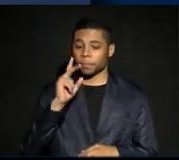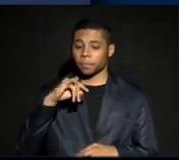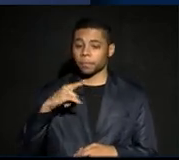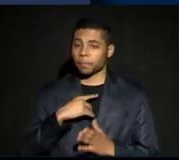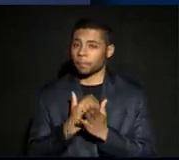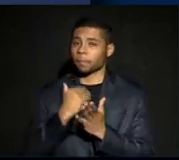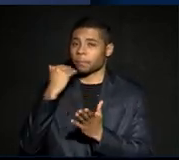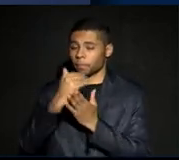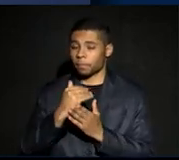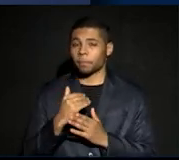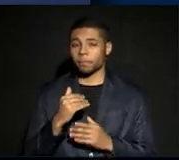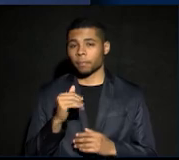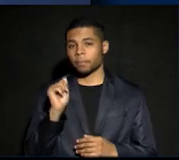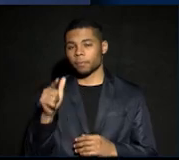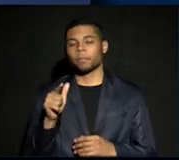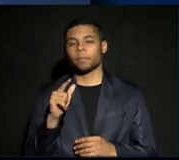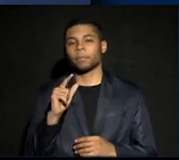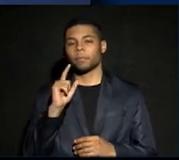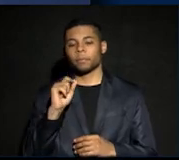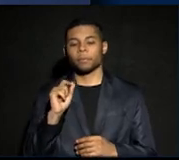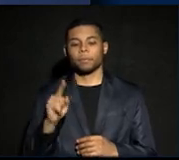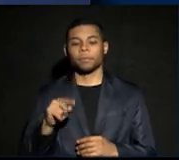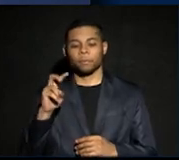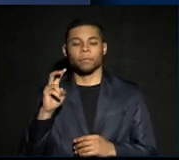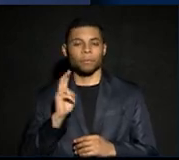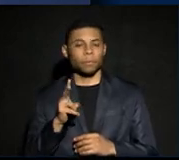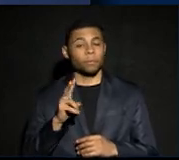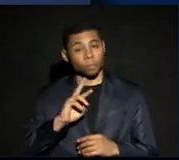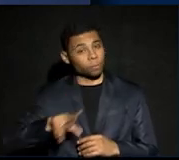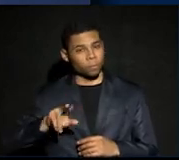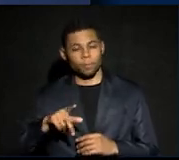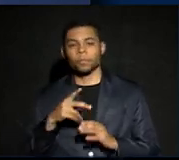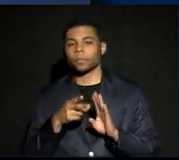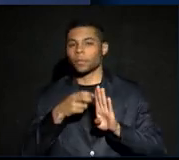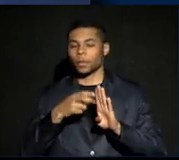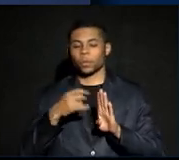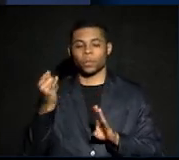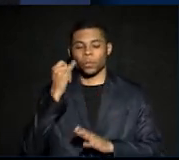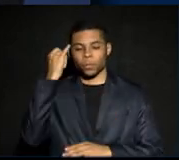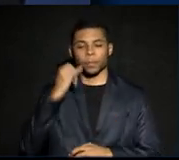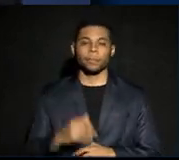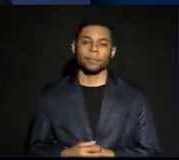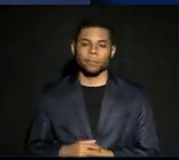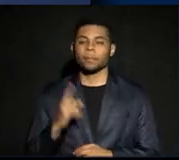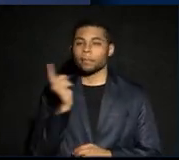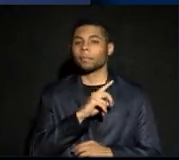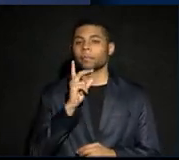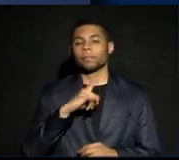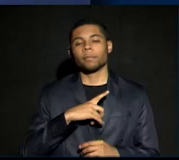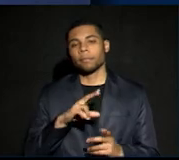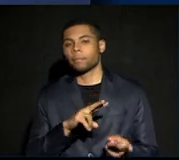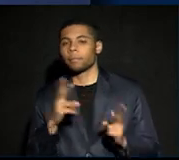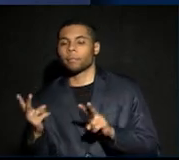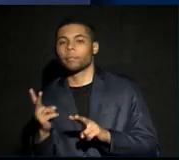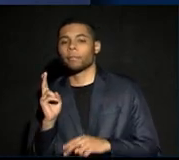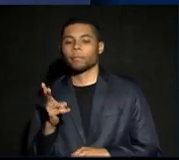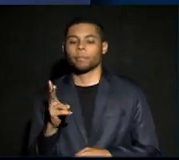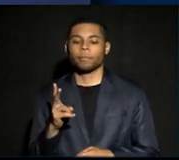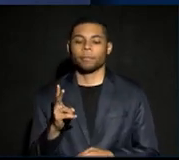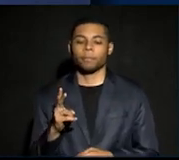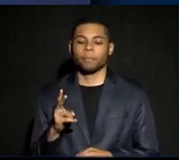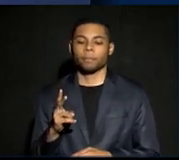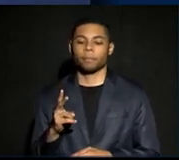ter um pouquinho mais do que esse 10,5 ainda, que não é a taxa de juros de steady state, porque a gente vai estar convergindo